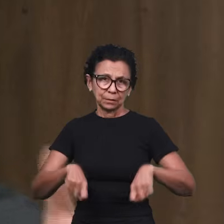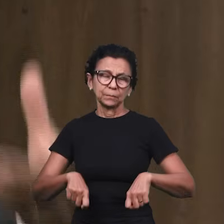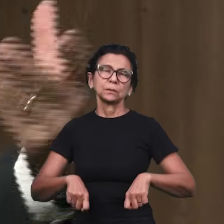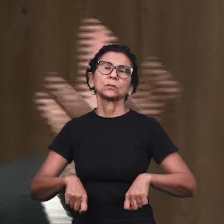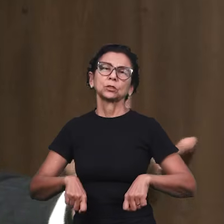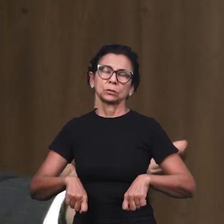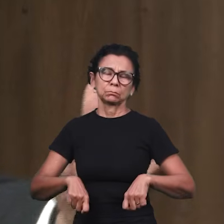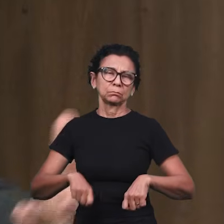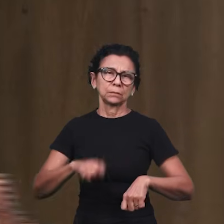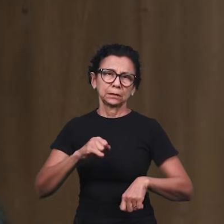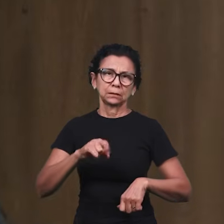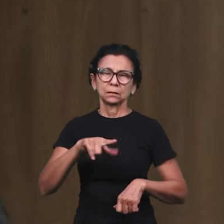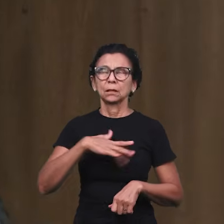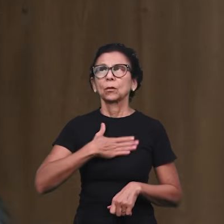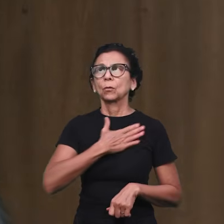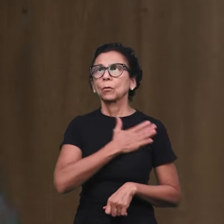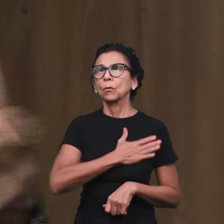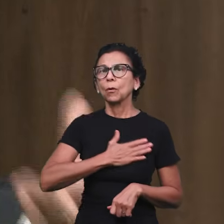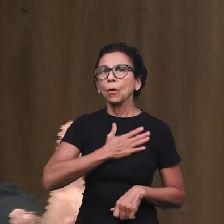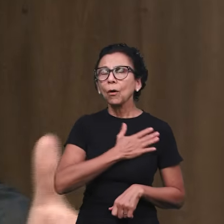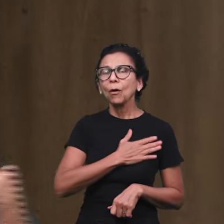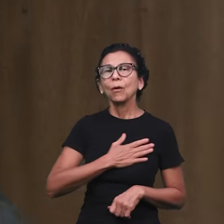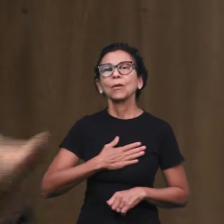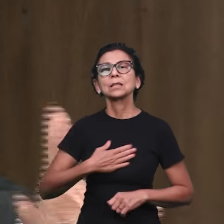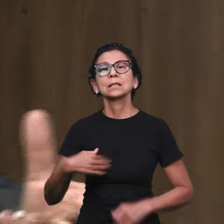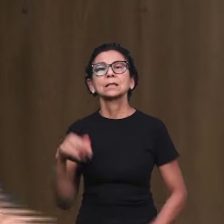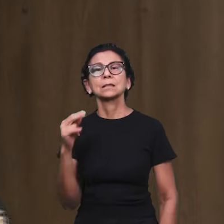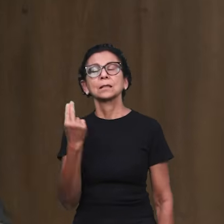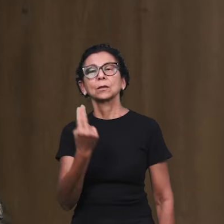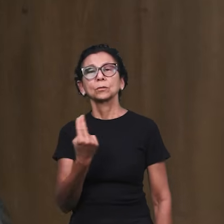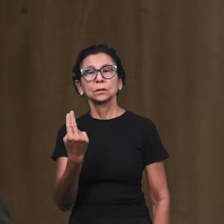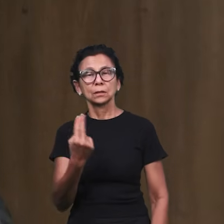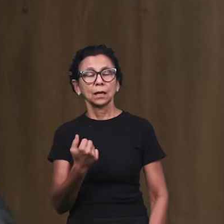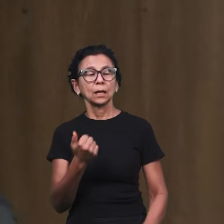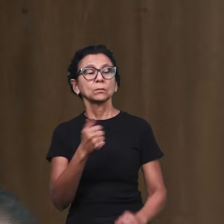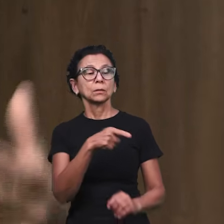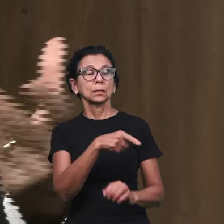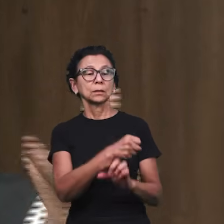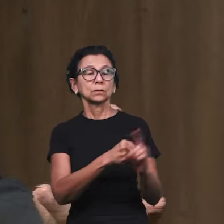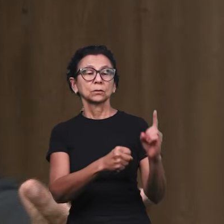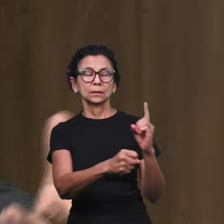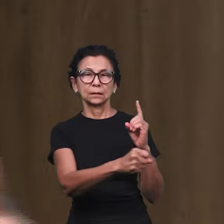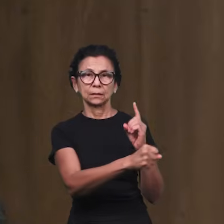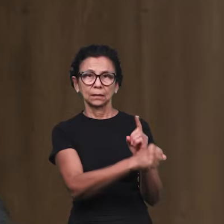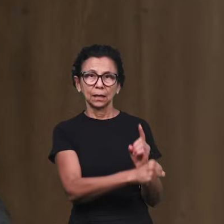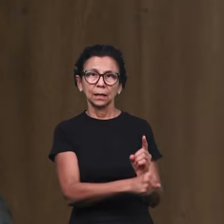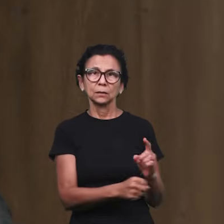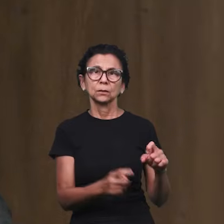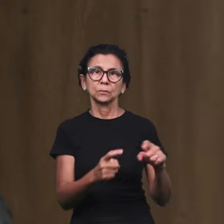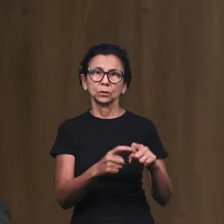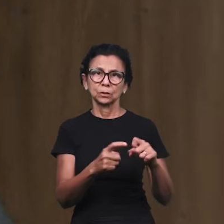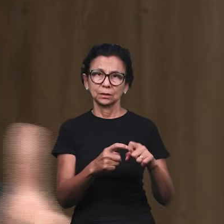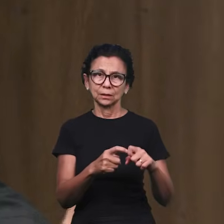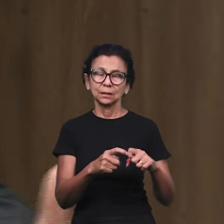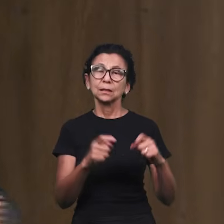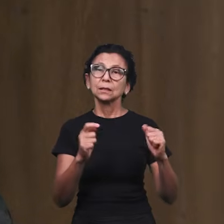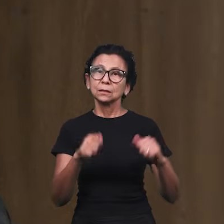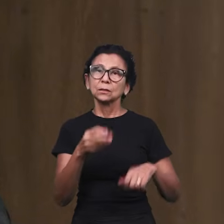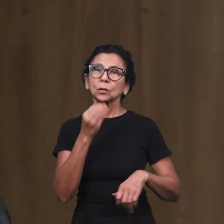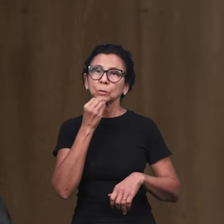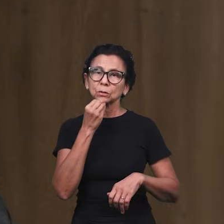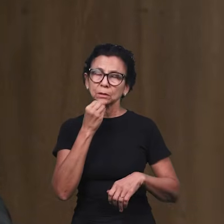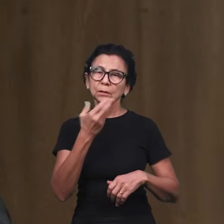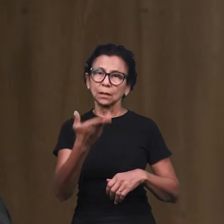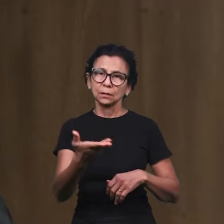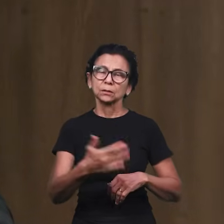Se você gosta de ser útil à sociedade, a medicina te dá essa oportunidade de fazer